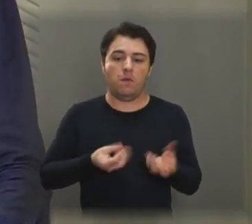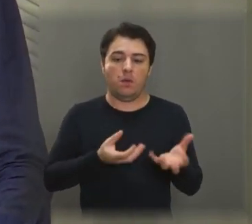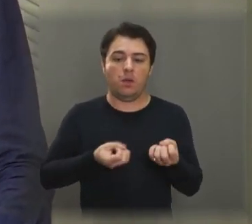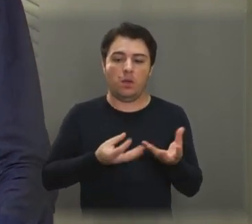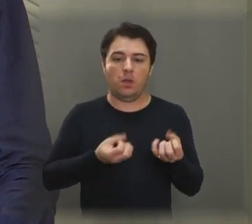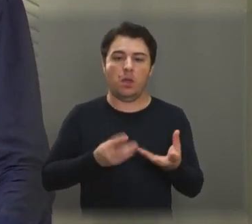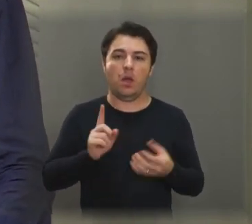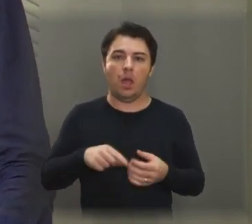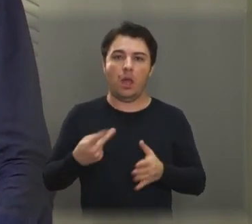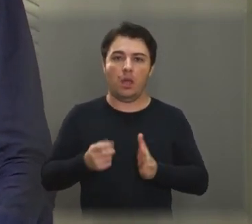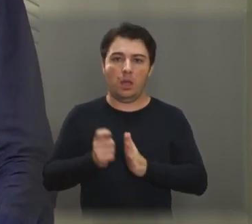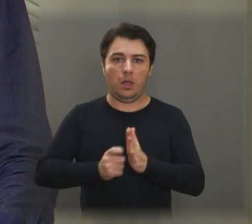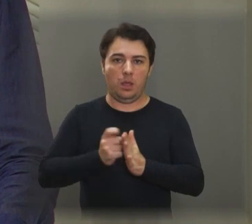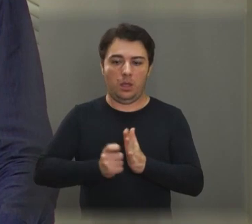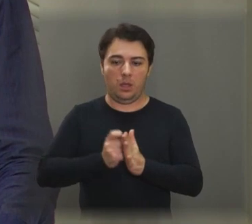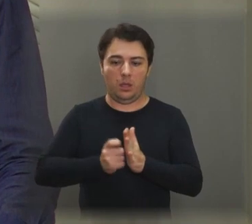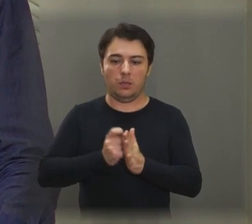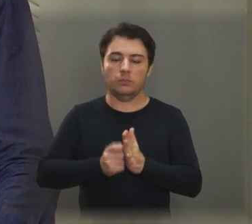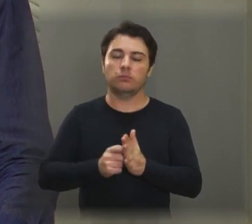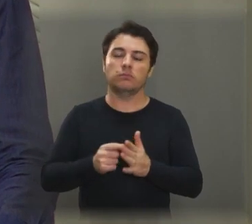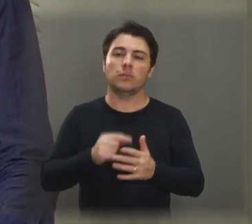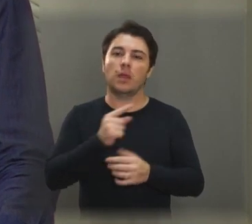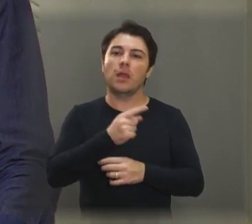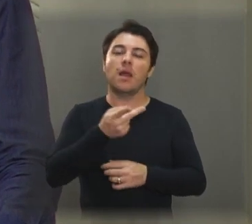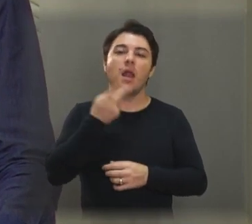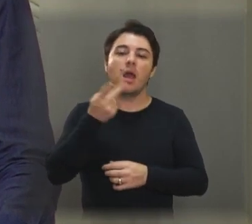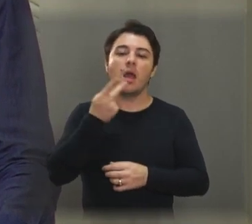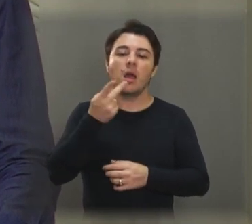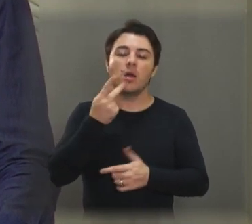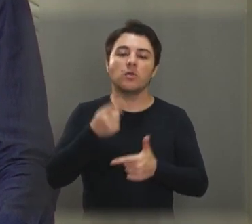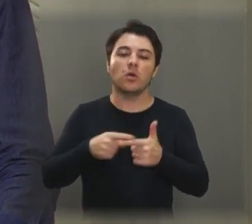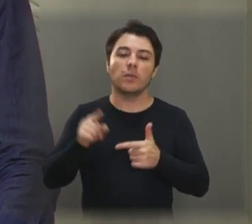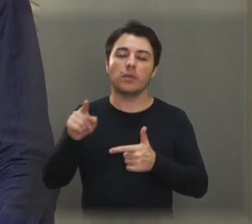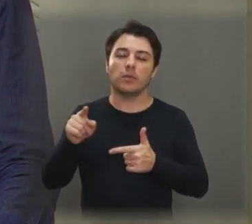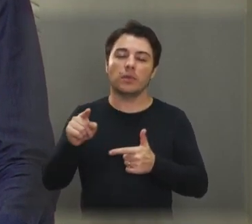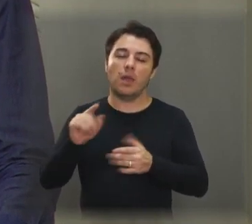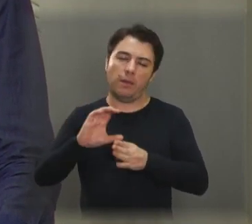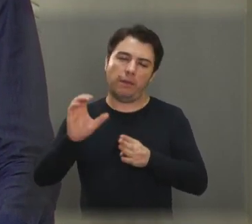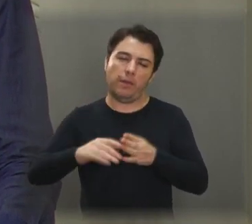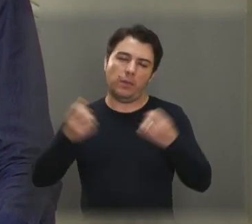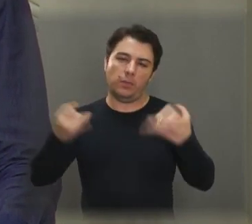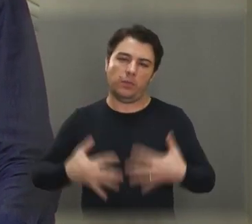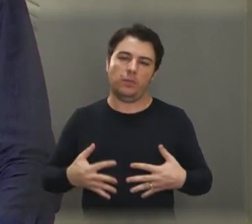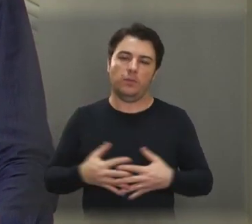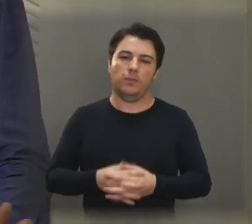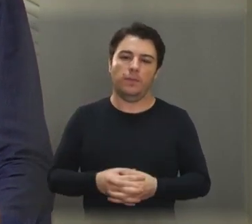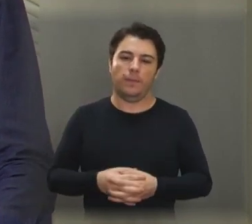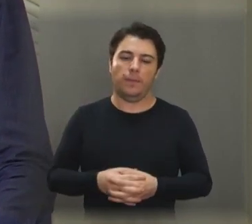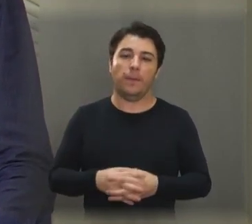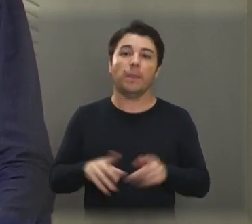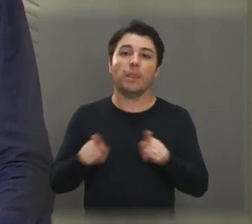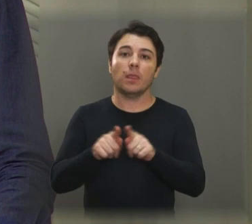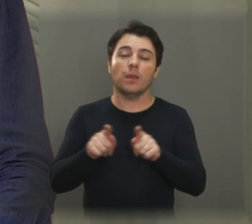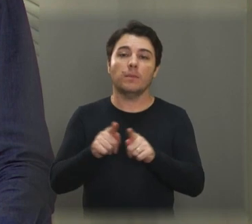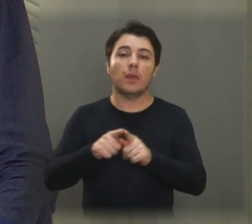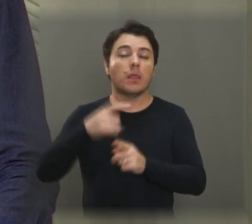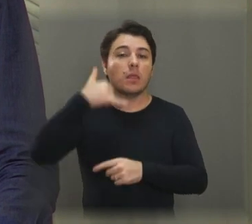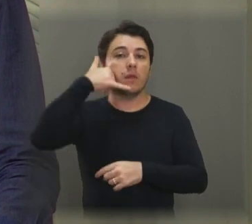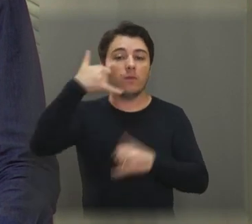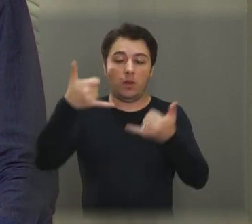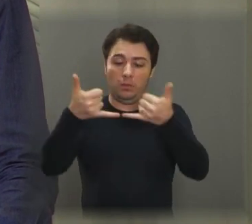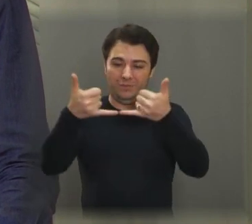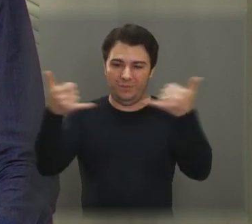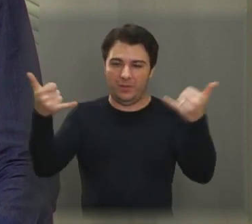princípio os municípios que foram citados aqui na na casa altura da rede de telefonia para